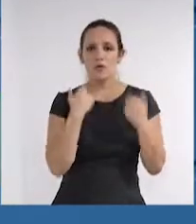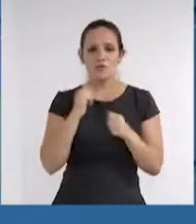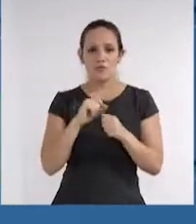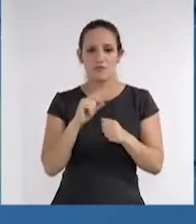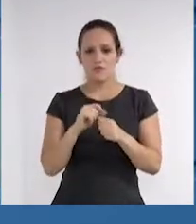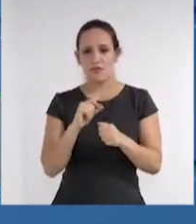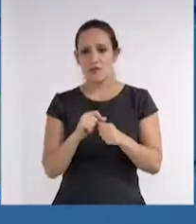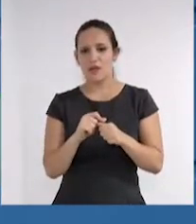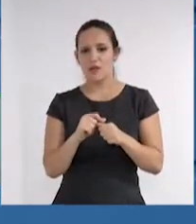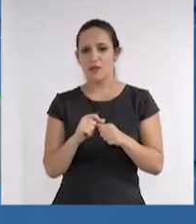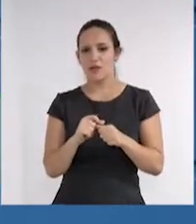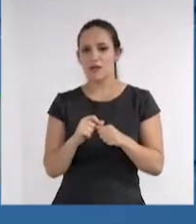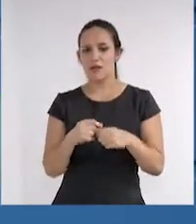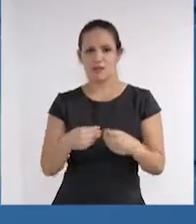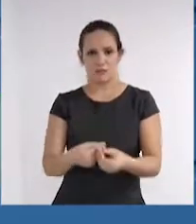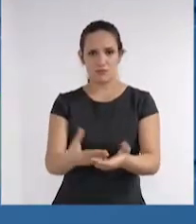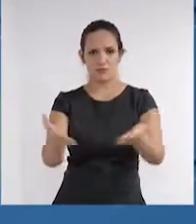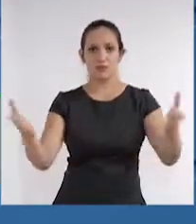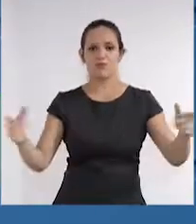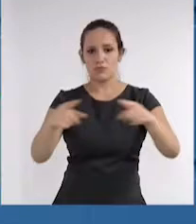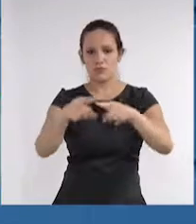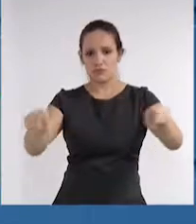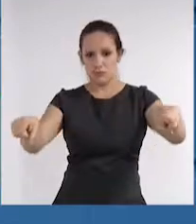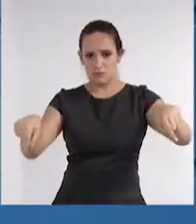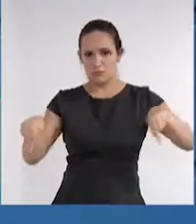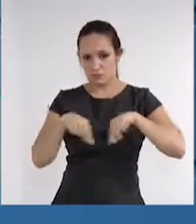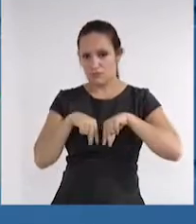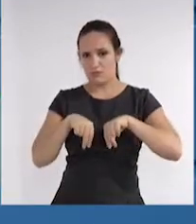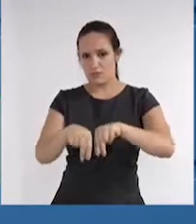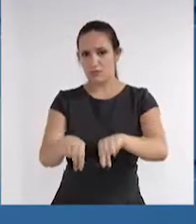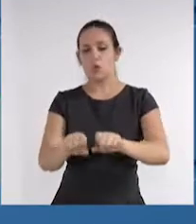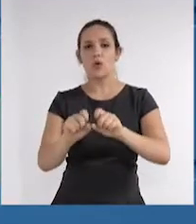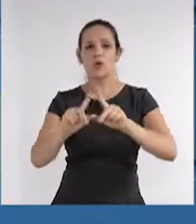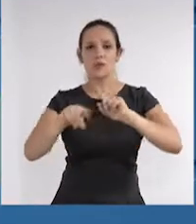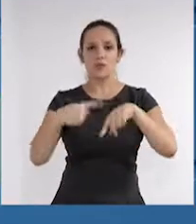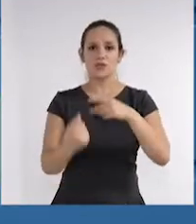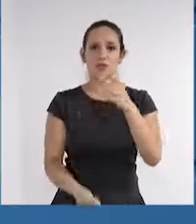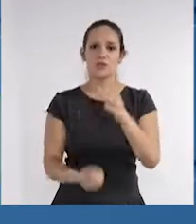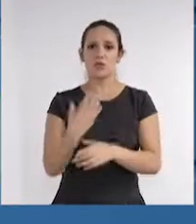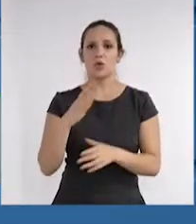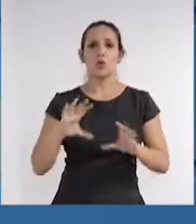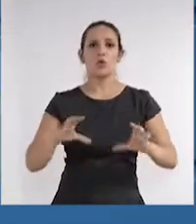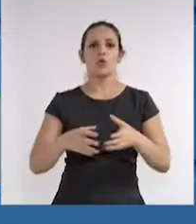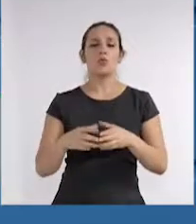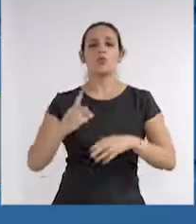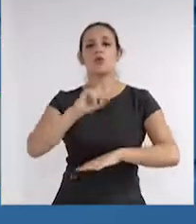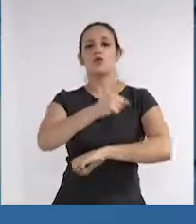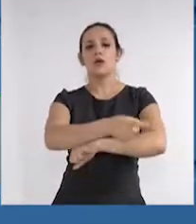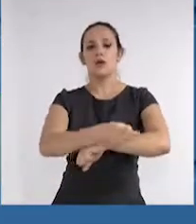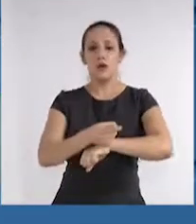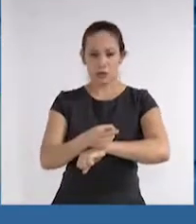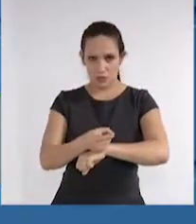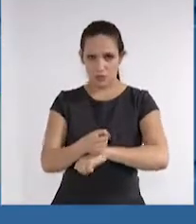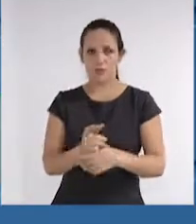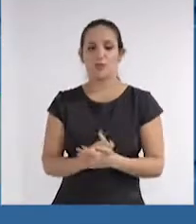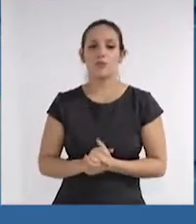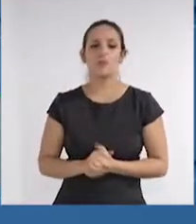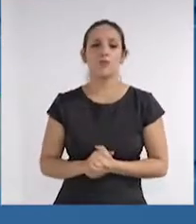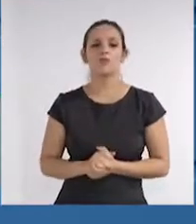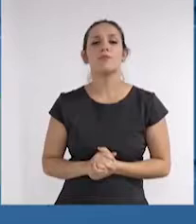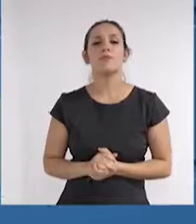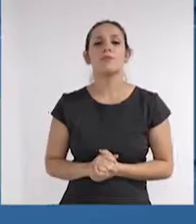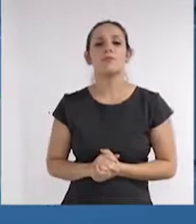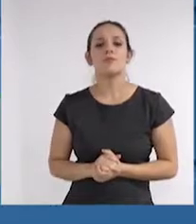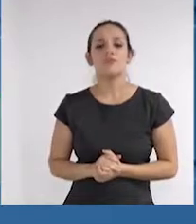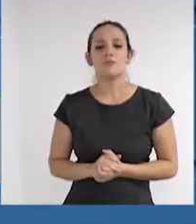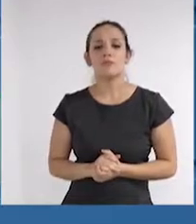e distribuiu para os herdeiros. E criaram um quilombo dentro dessa comunidade de Picadinha. Ideológica, com participação